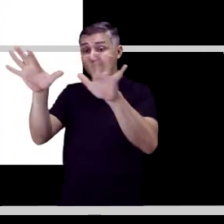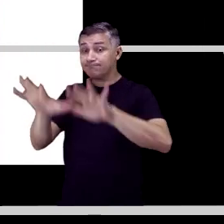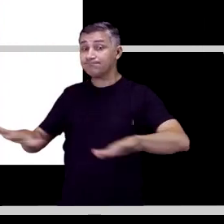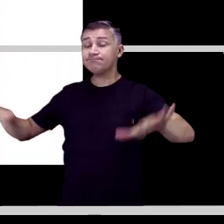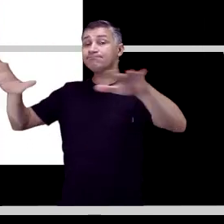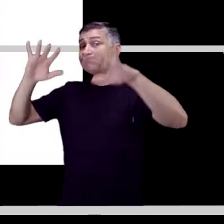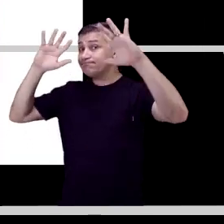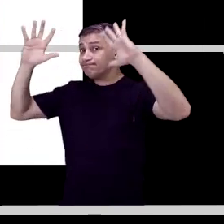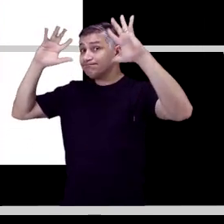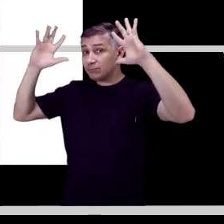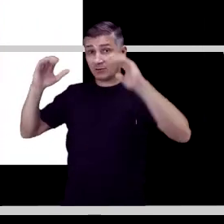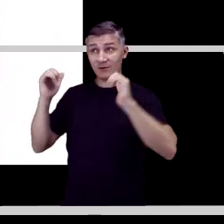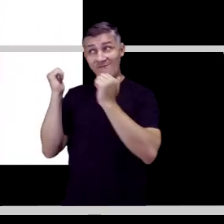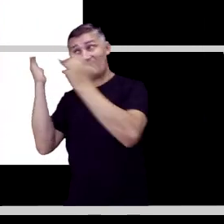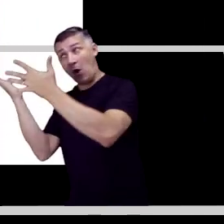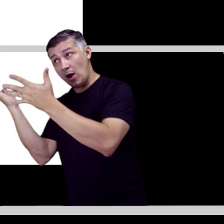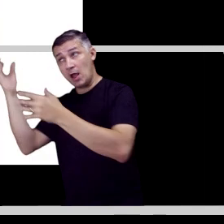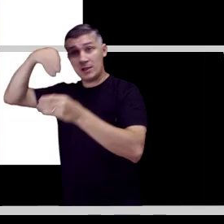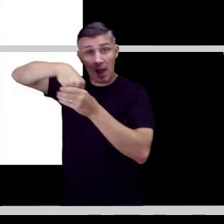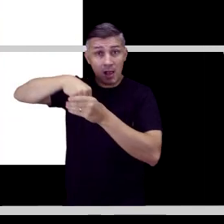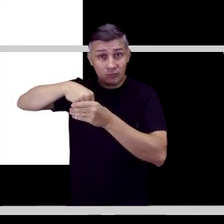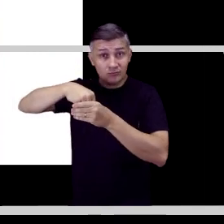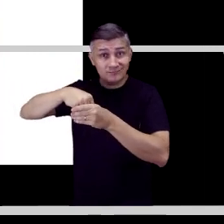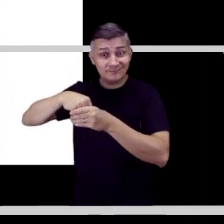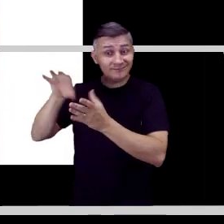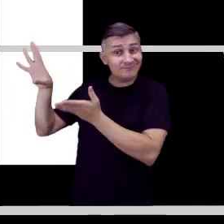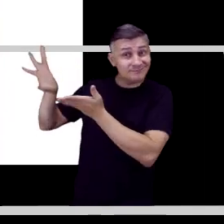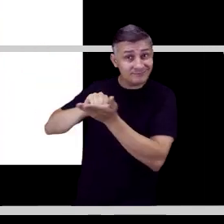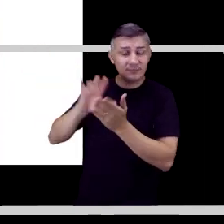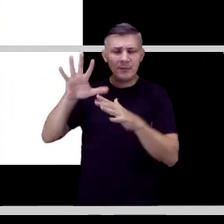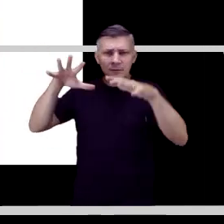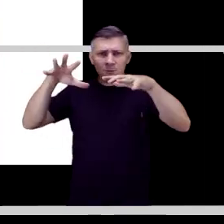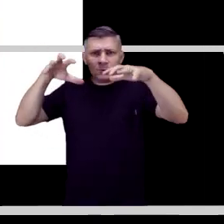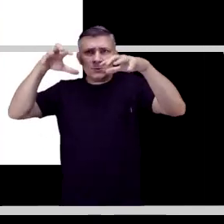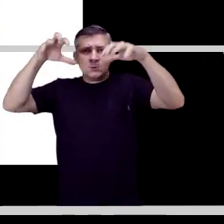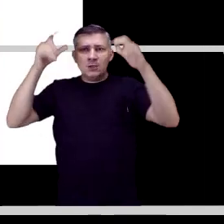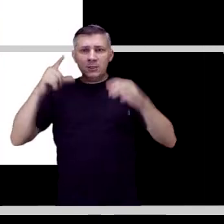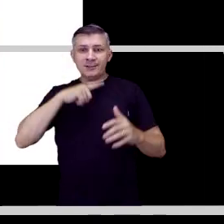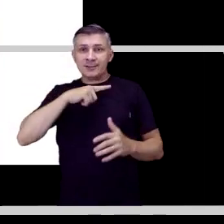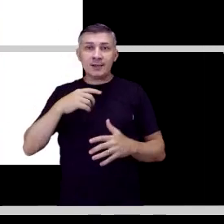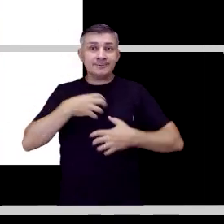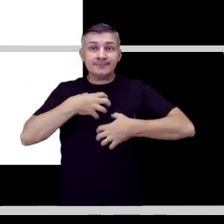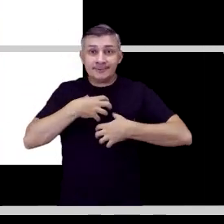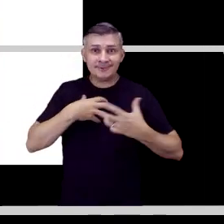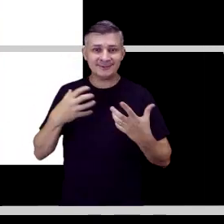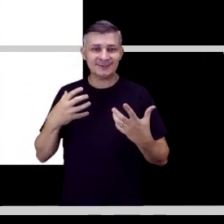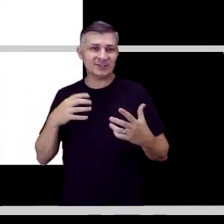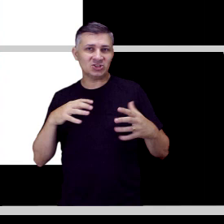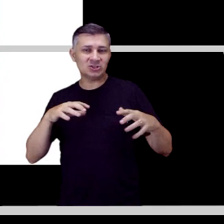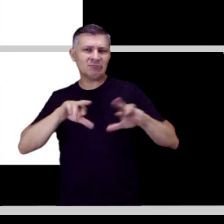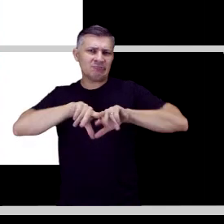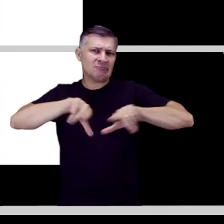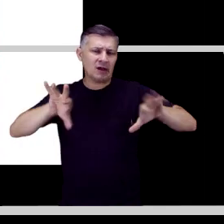da paisagem externamente, que continua para dentro, já baixando uma